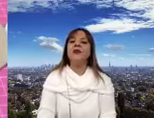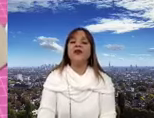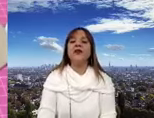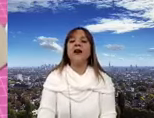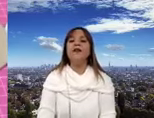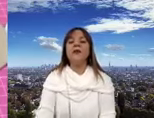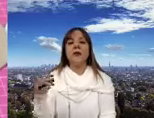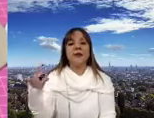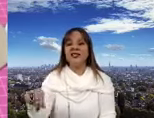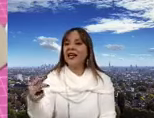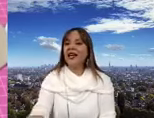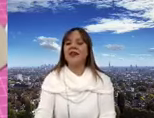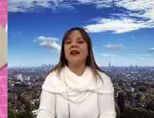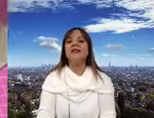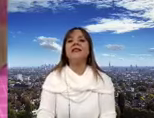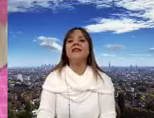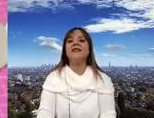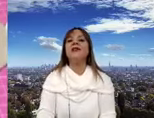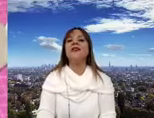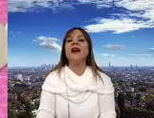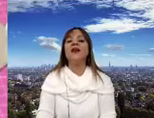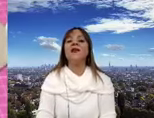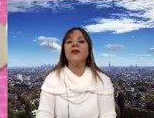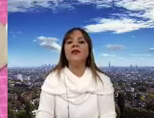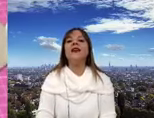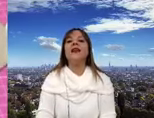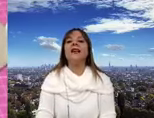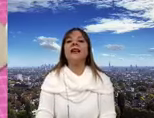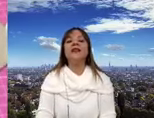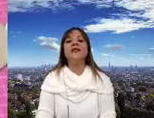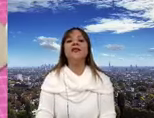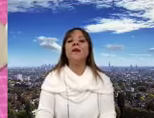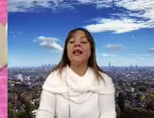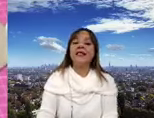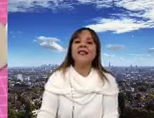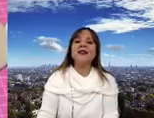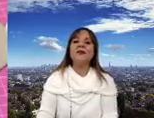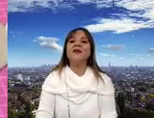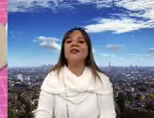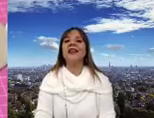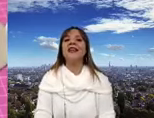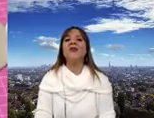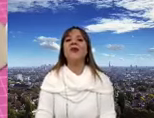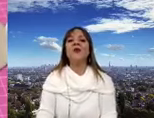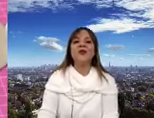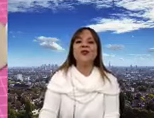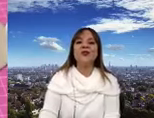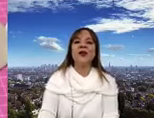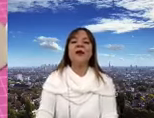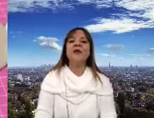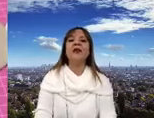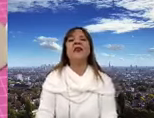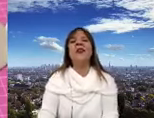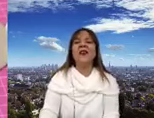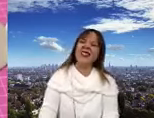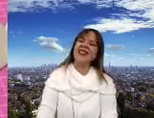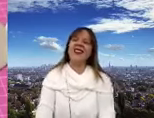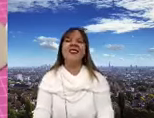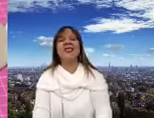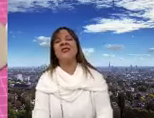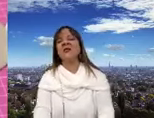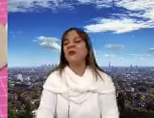vamos compartilhar. Essa live tá sensacional, viu? E ainda vem surpresas aí para vocês, o concurso cultural Amor em Nós. Ai, que eu quero tanto que